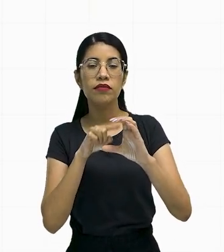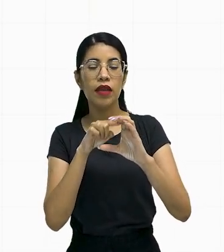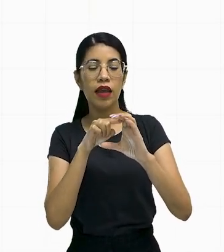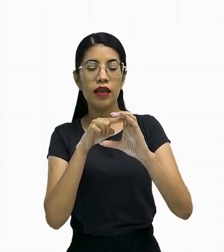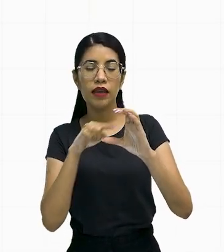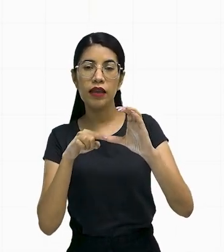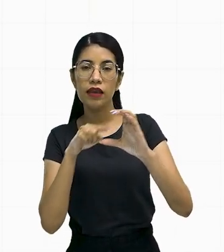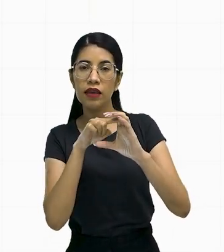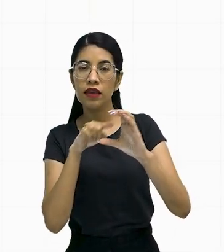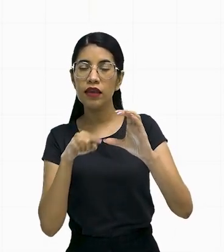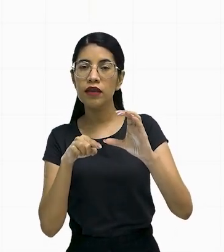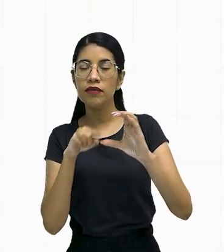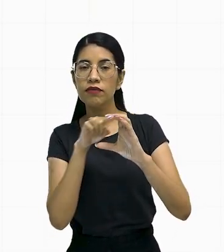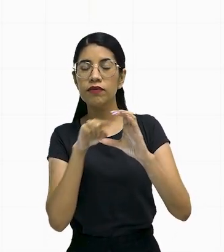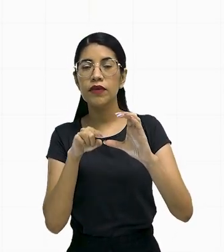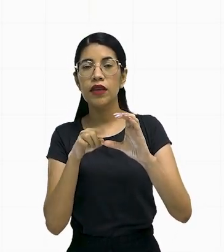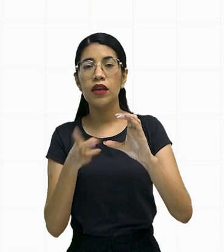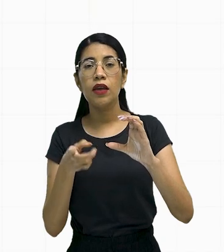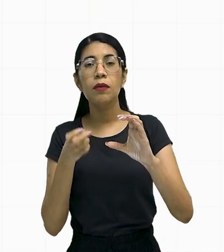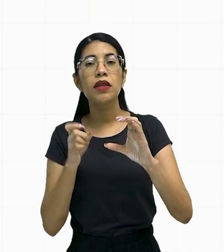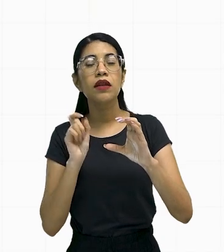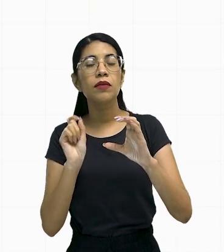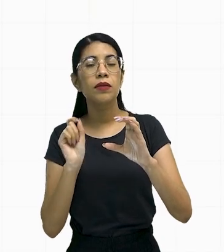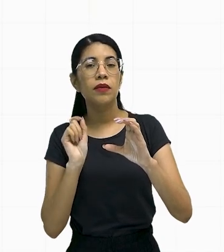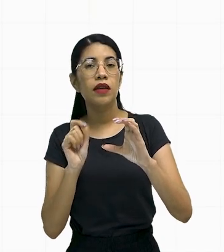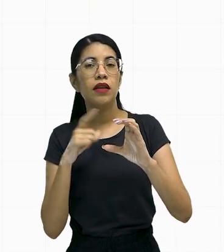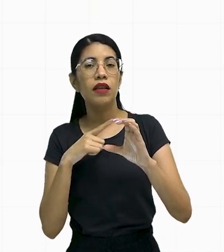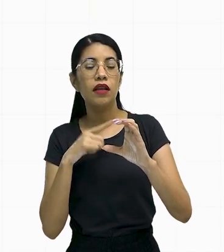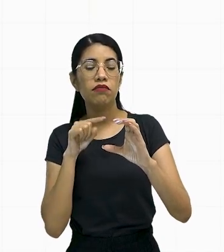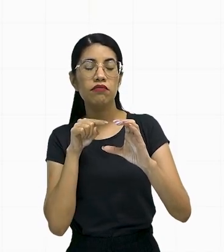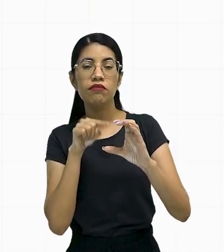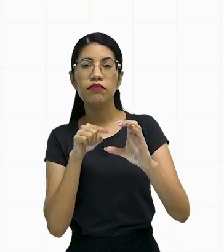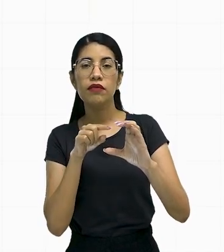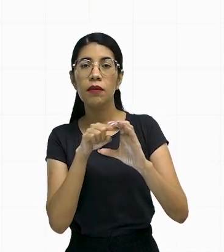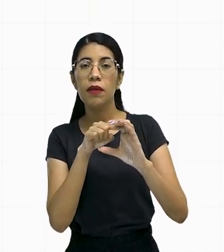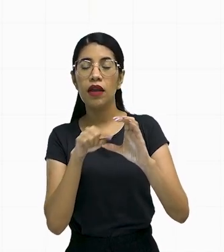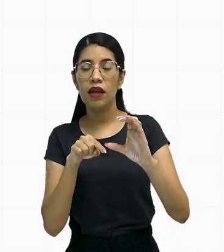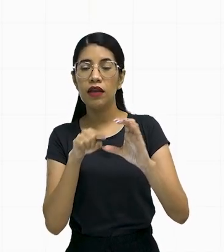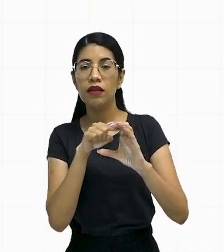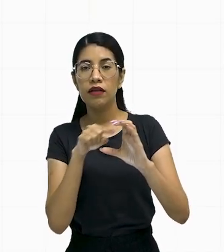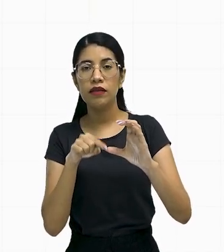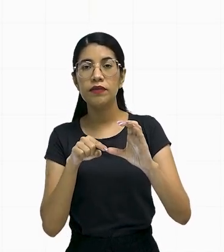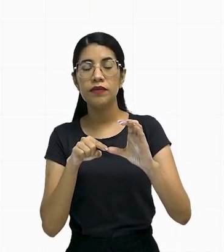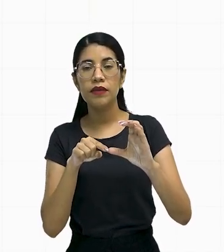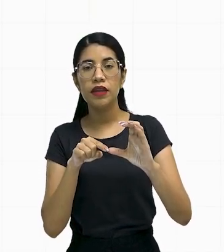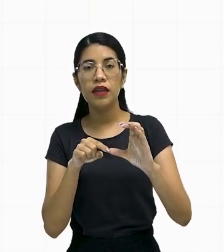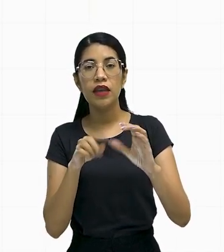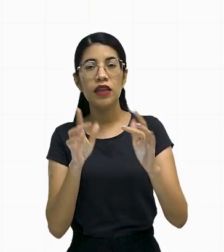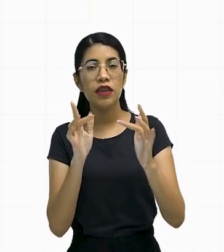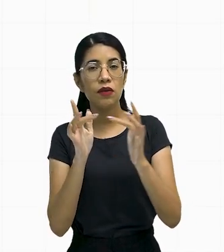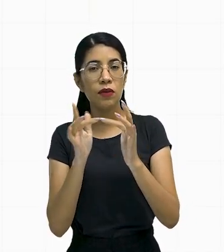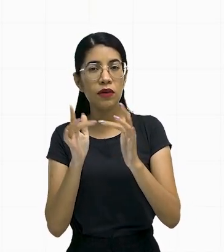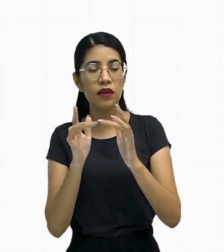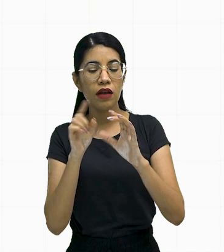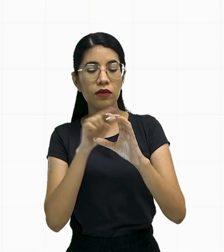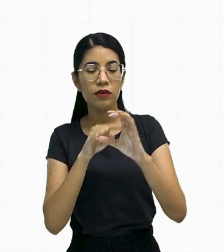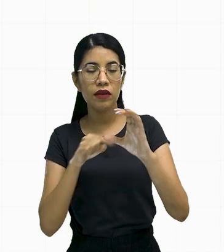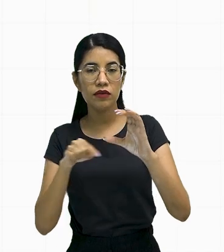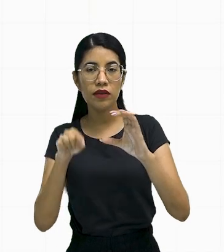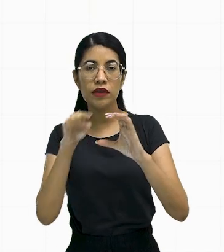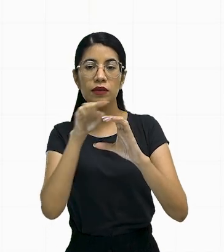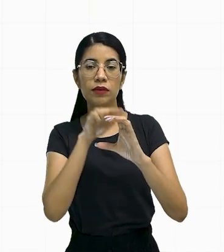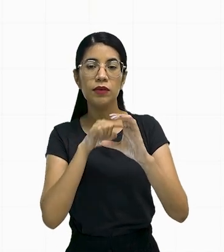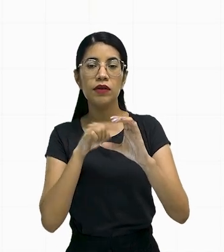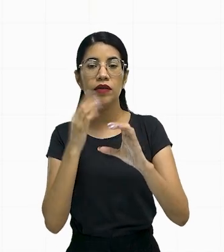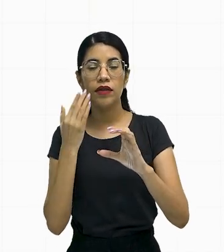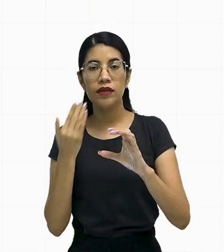que você vai perceber? Você vai perceber que são dois pontos que tocam a circunferência, tá bom? Então aqui, ó,